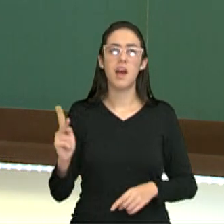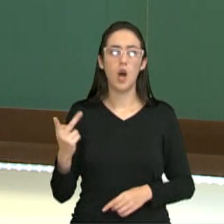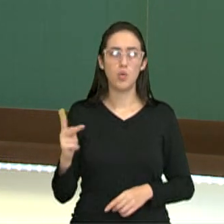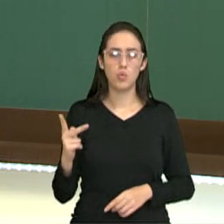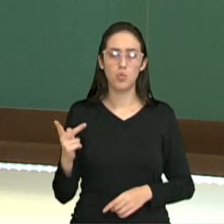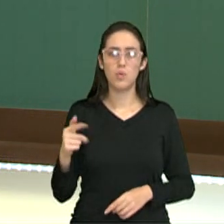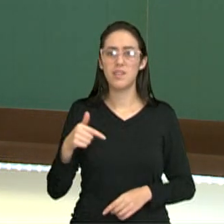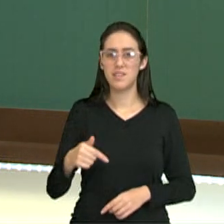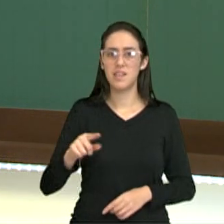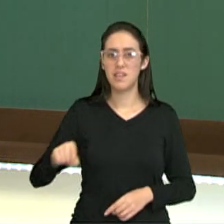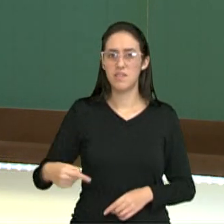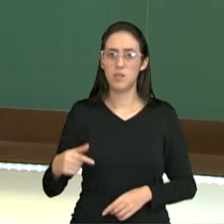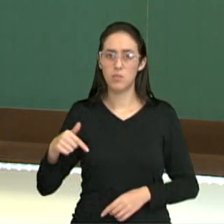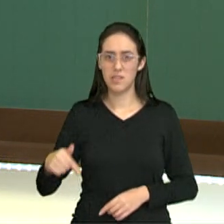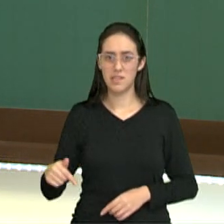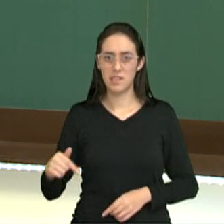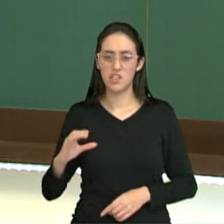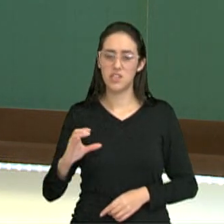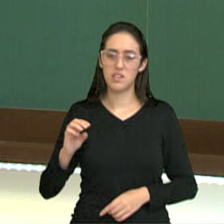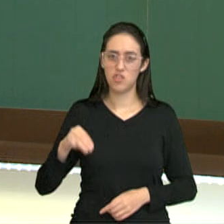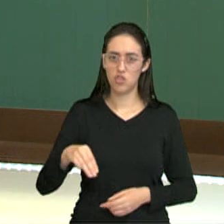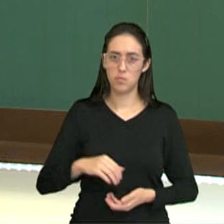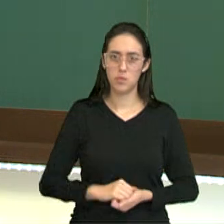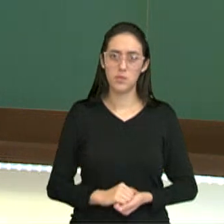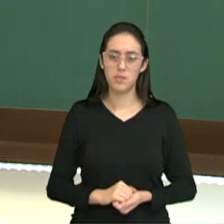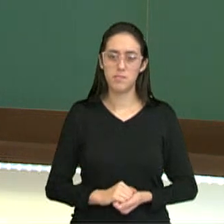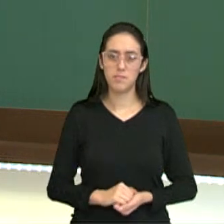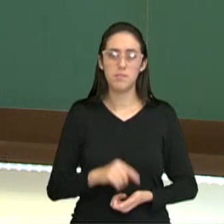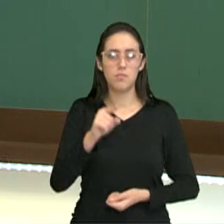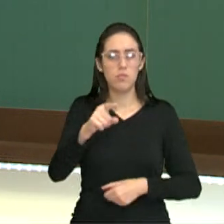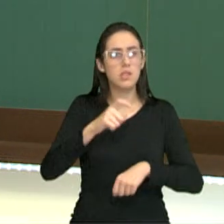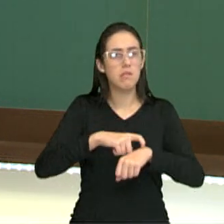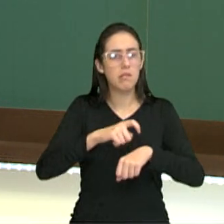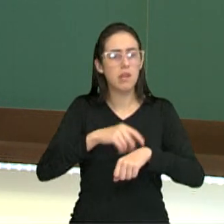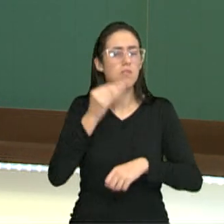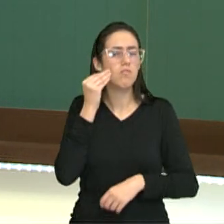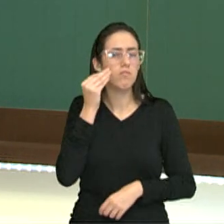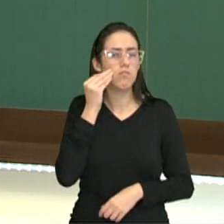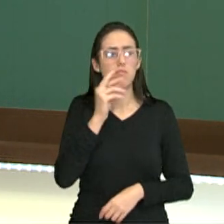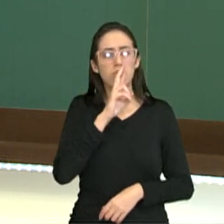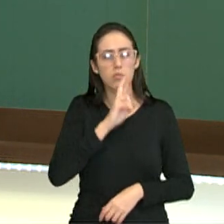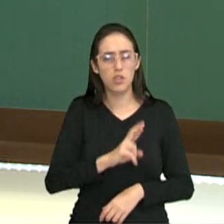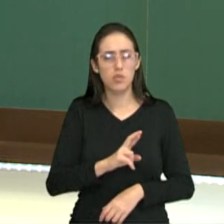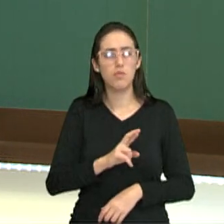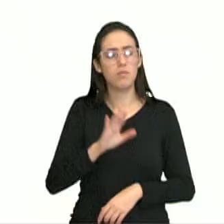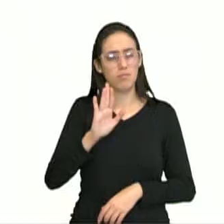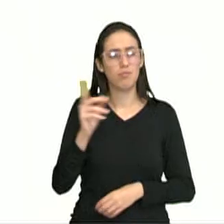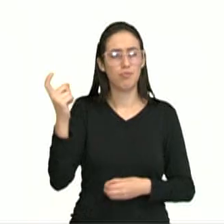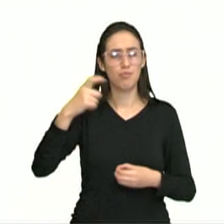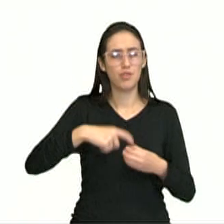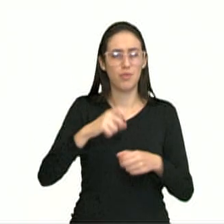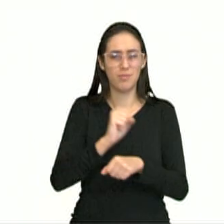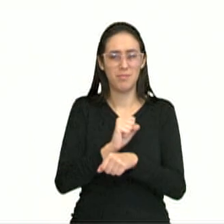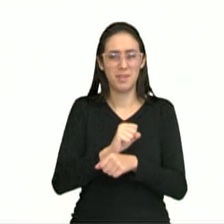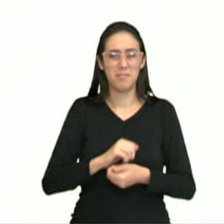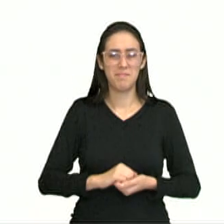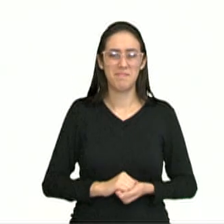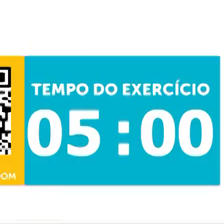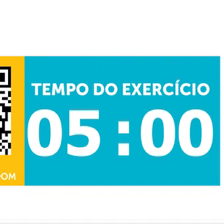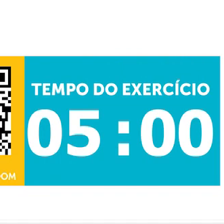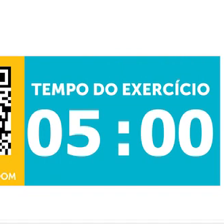altura, 7,7 centímetros. Vou dar um tempinho para vocês resolverem e já voltamos a conferir.